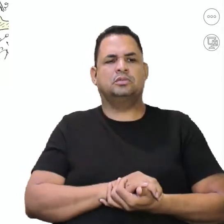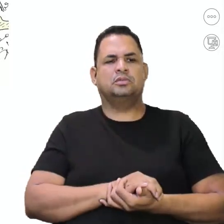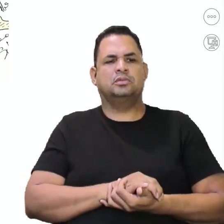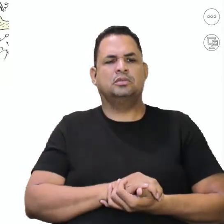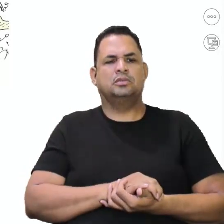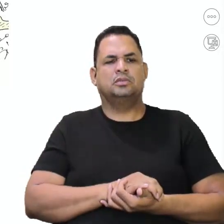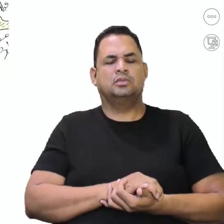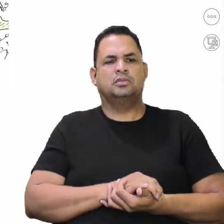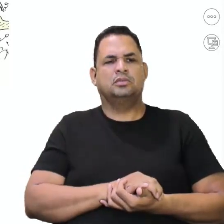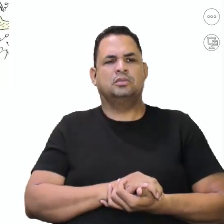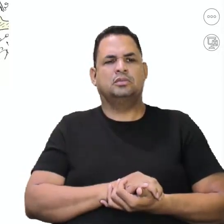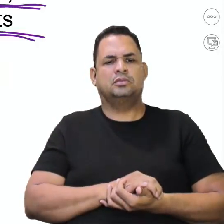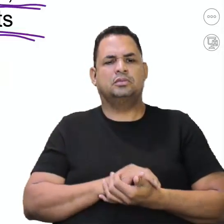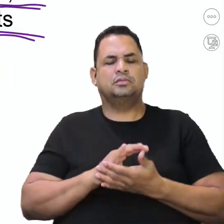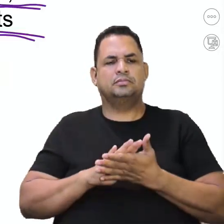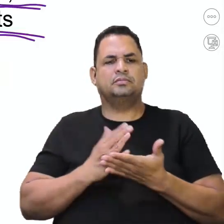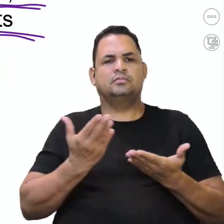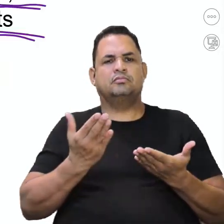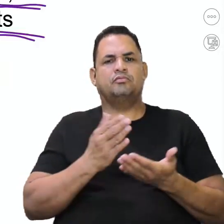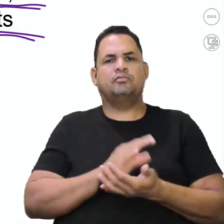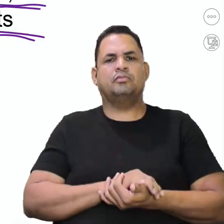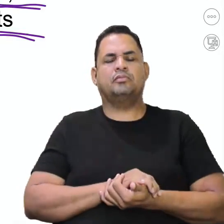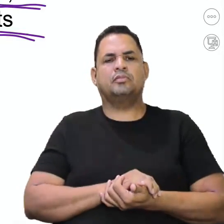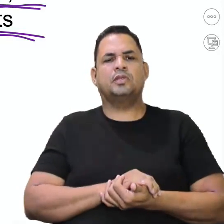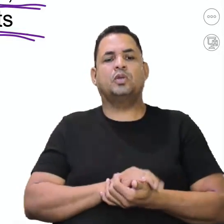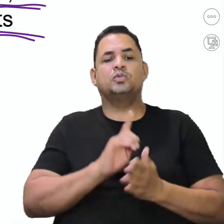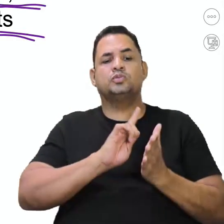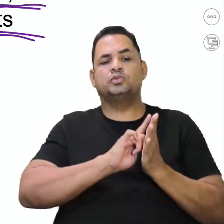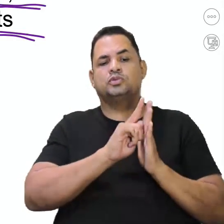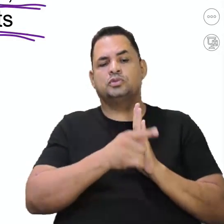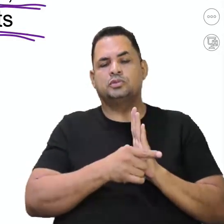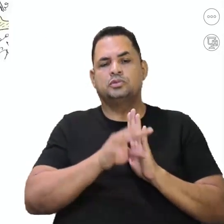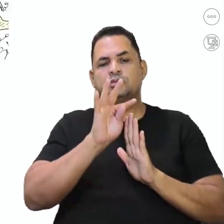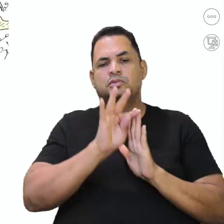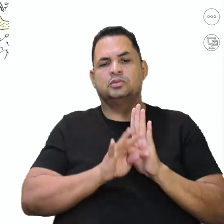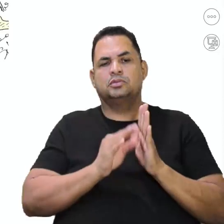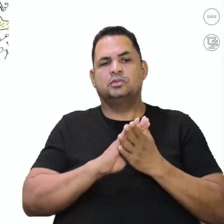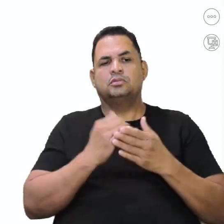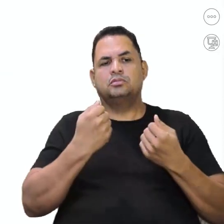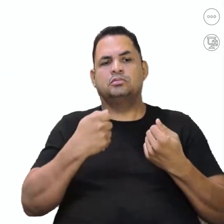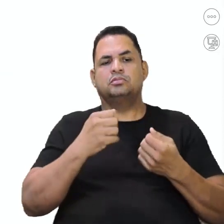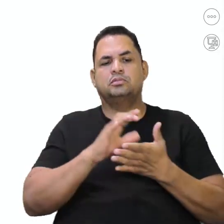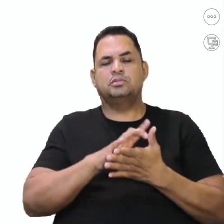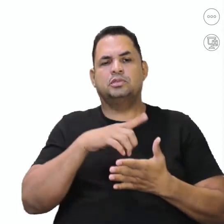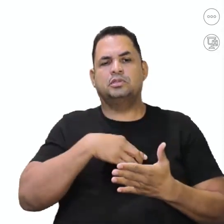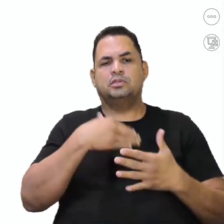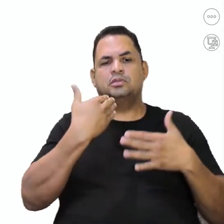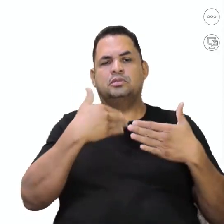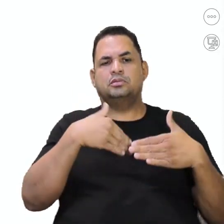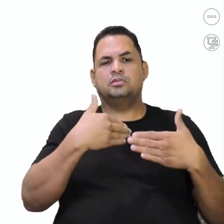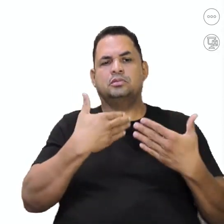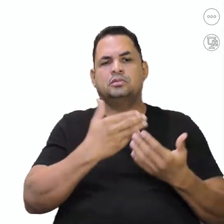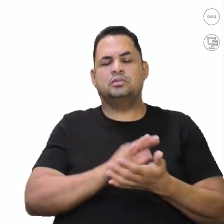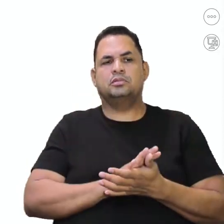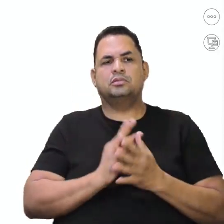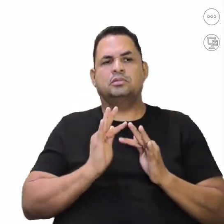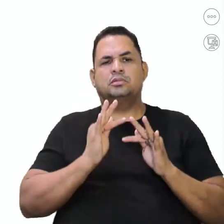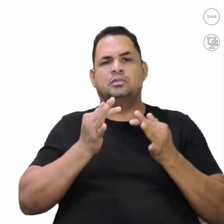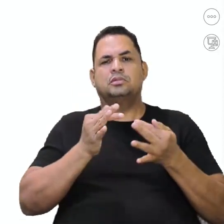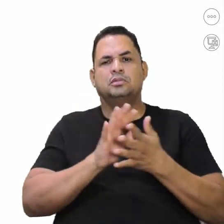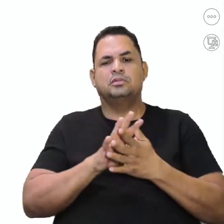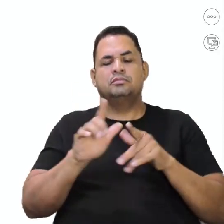foi o biographical profile, outro tipo de gênero textual que também pode cair na sua provinha. E nós temos a última, que é a